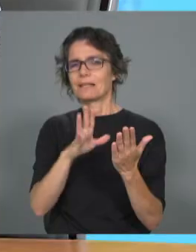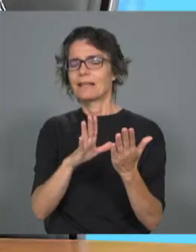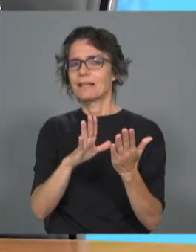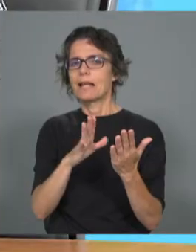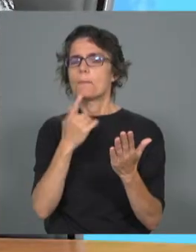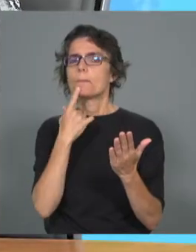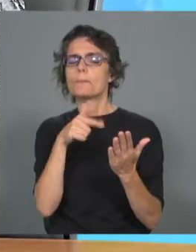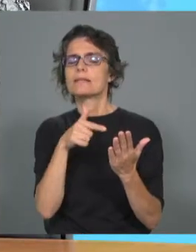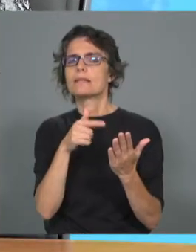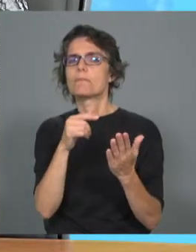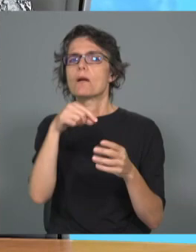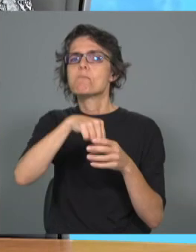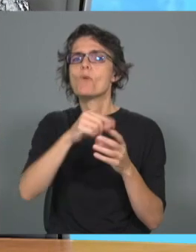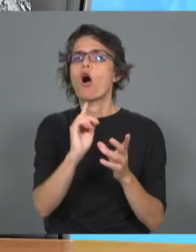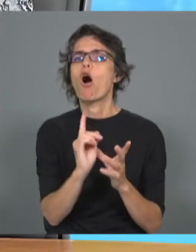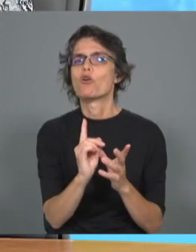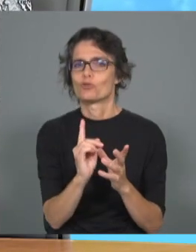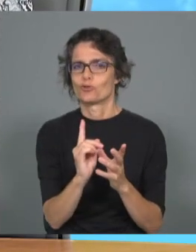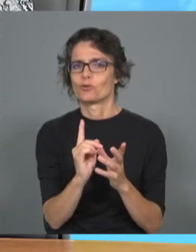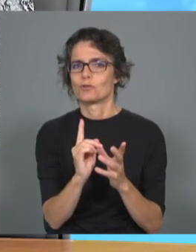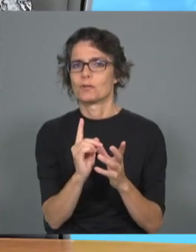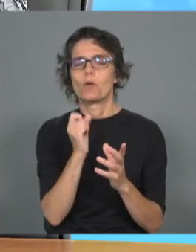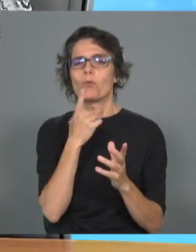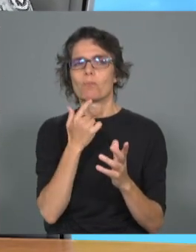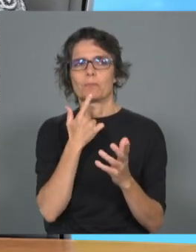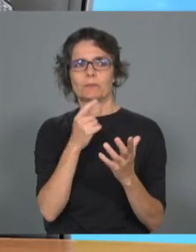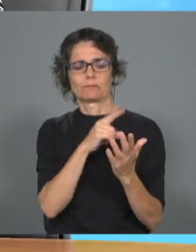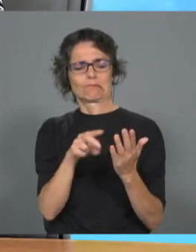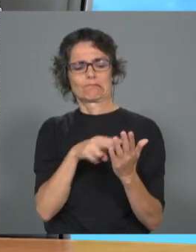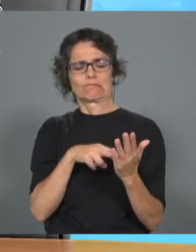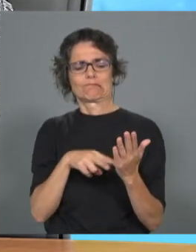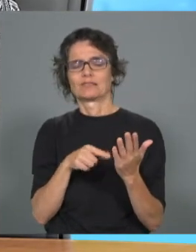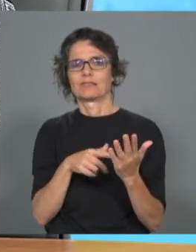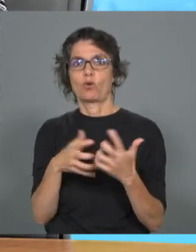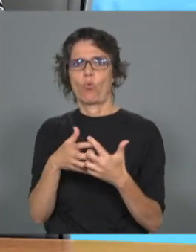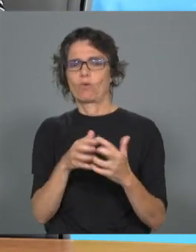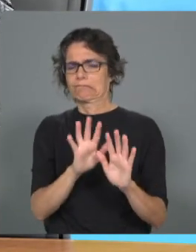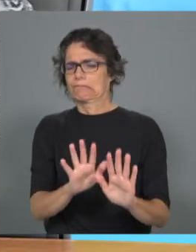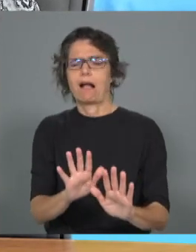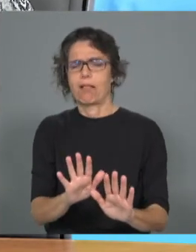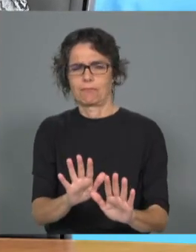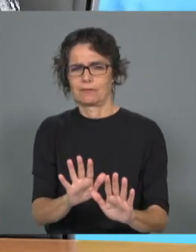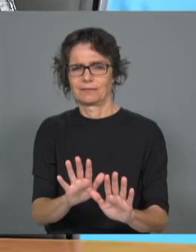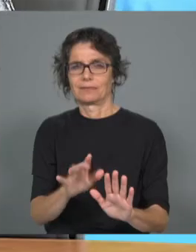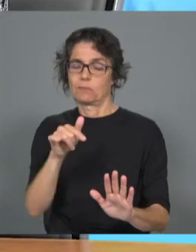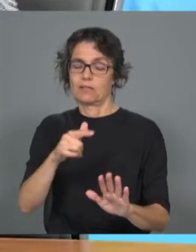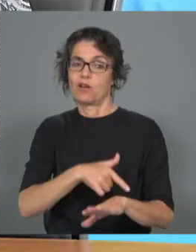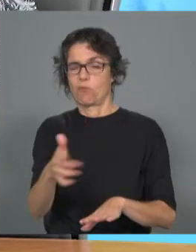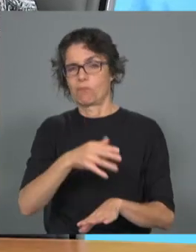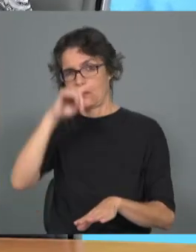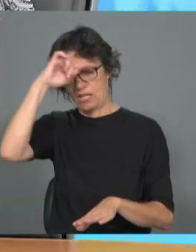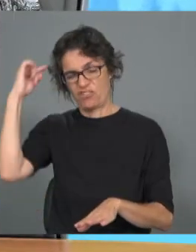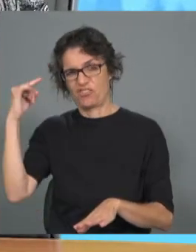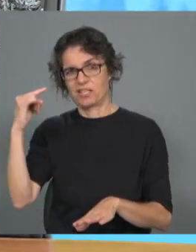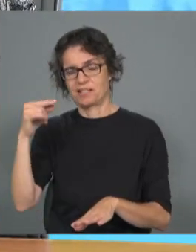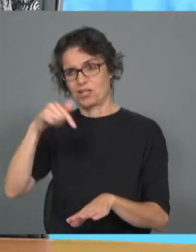é a primeira coisa, porque senão, e nós que nesta altura do verão temos que lidar com os incêndios, ficamos assim um